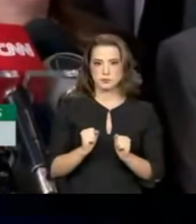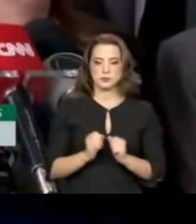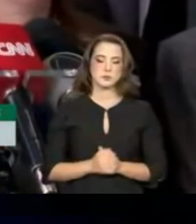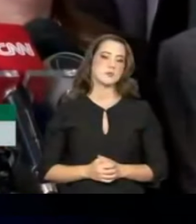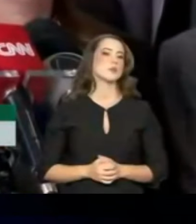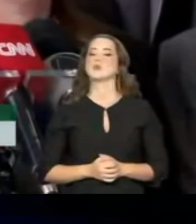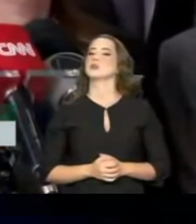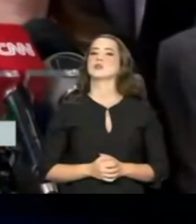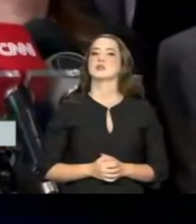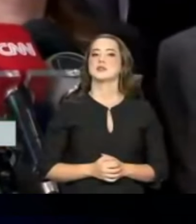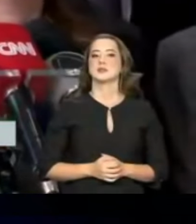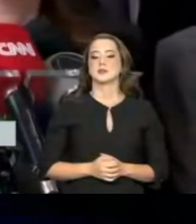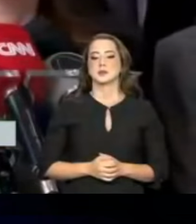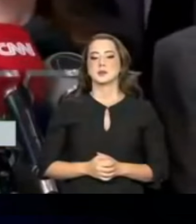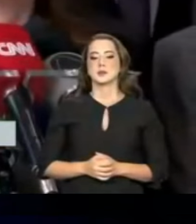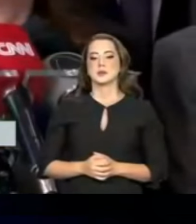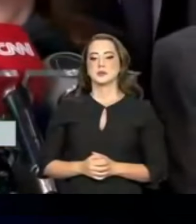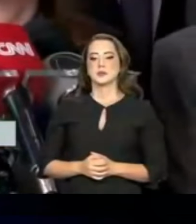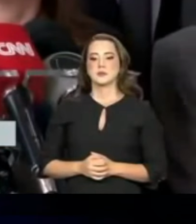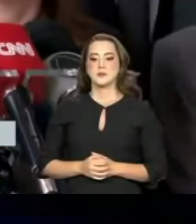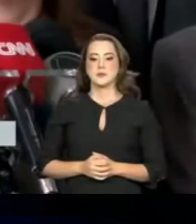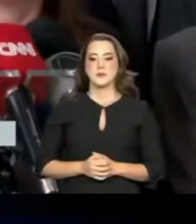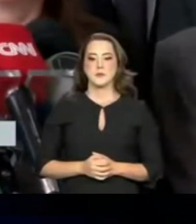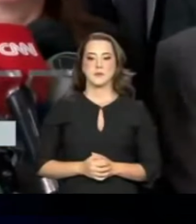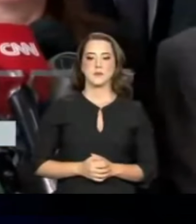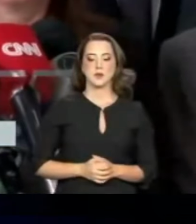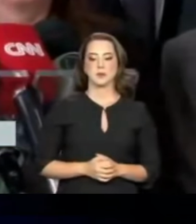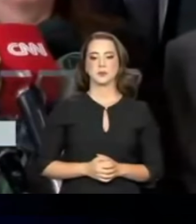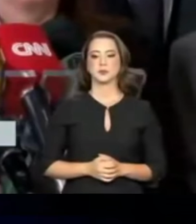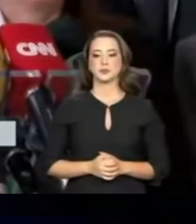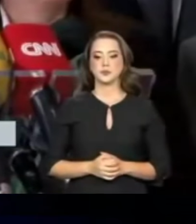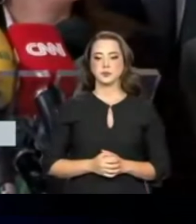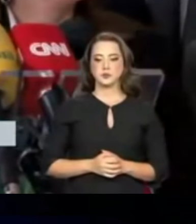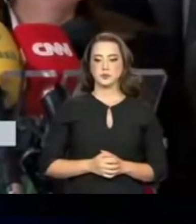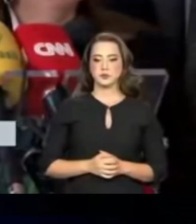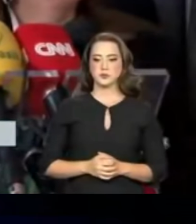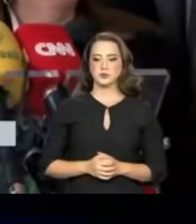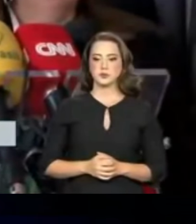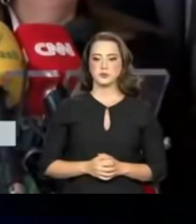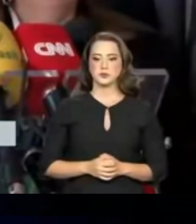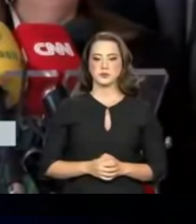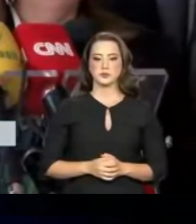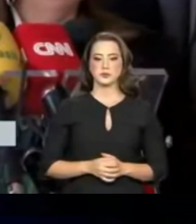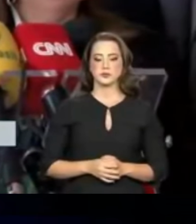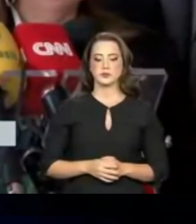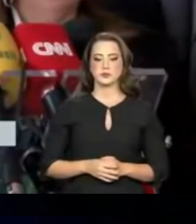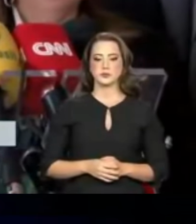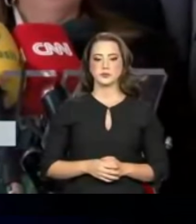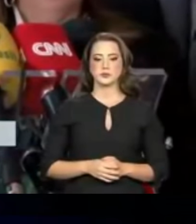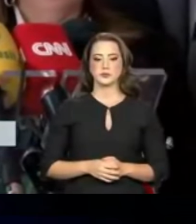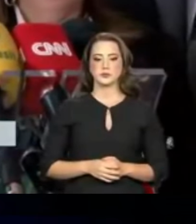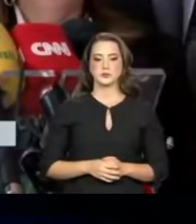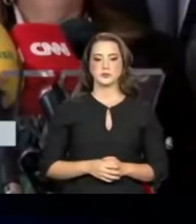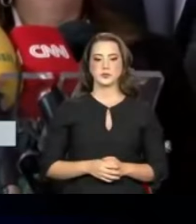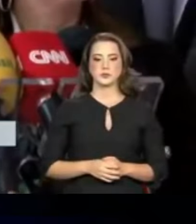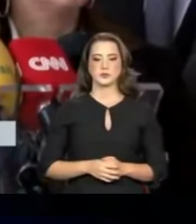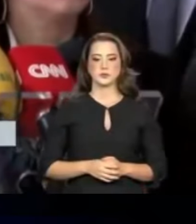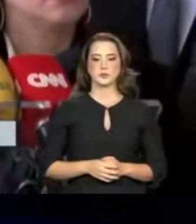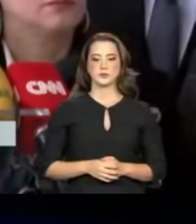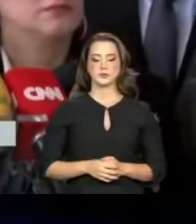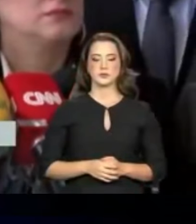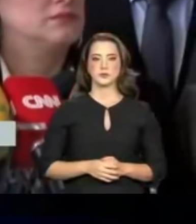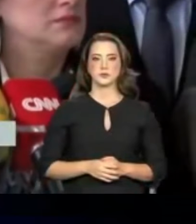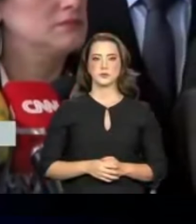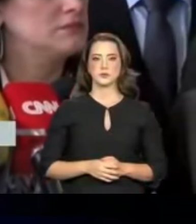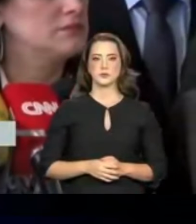daí, estamos aí com o presidente Bolsonaro. O pessoal ficou louco porque ele saiu